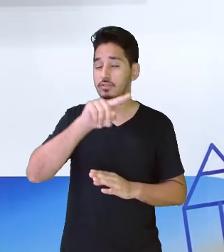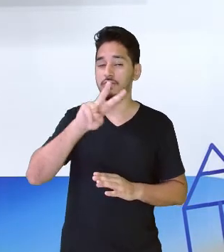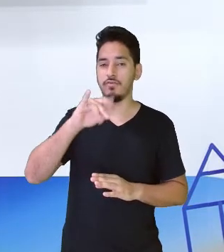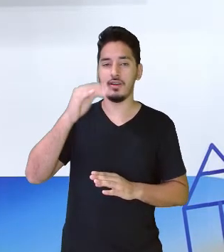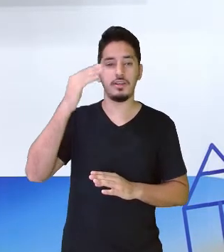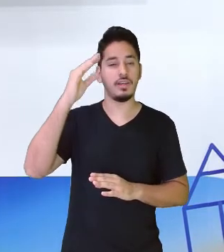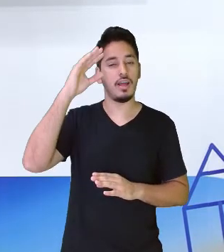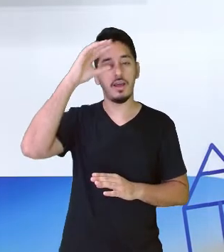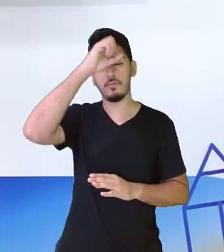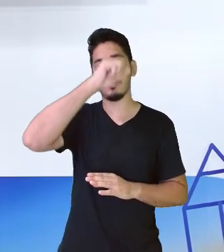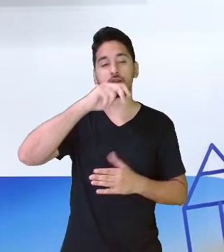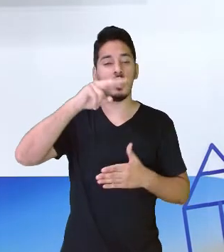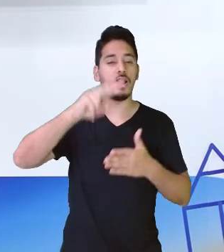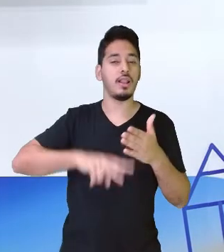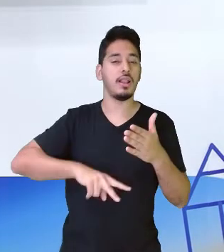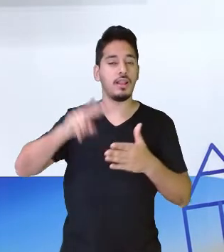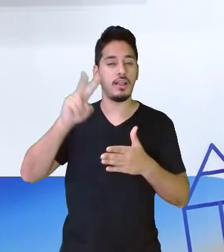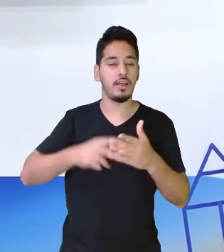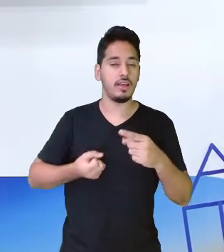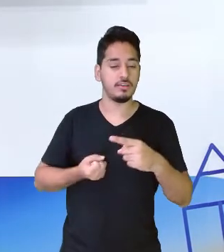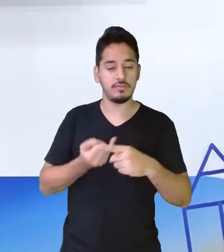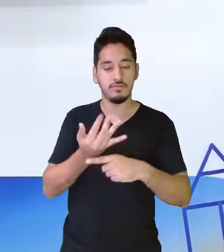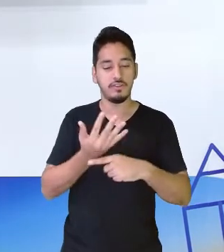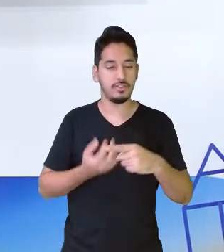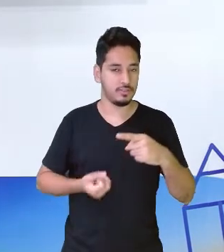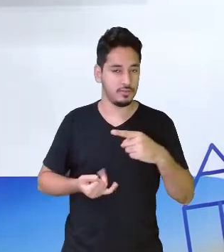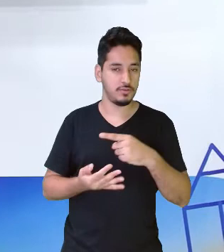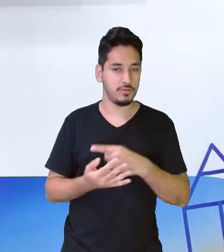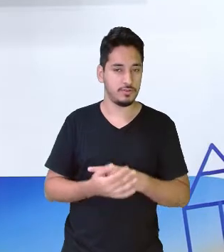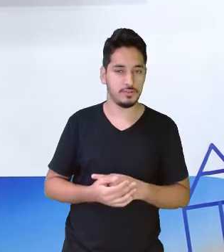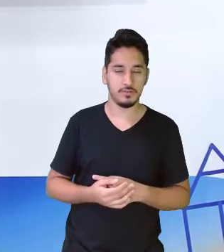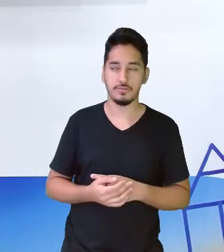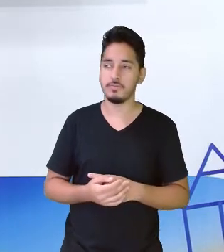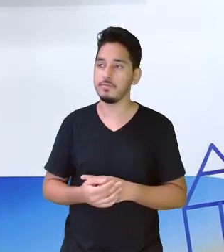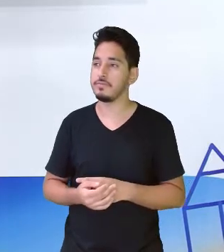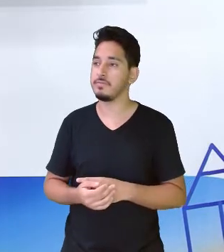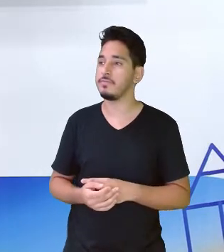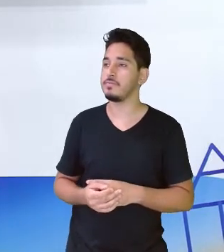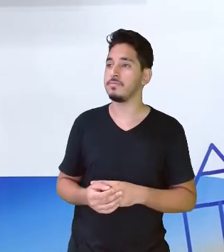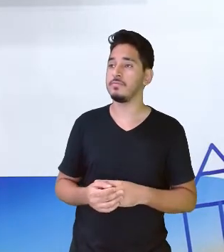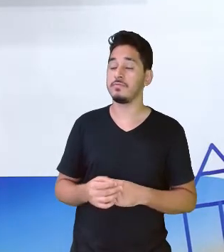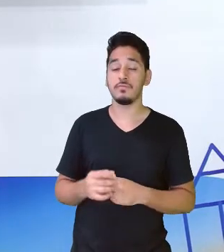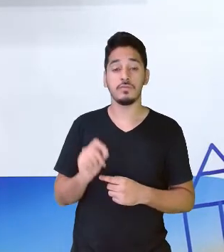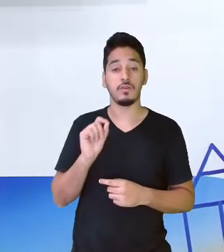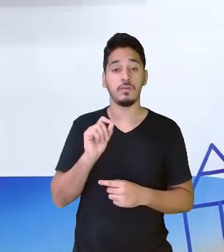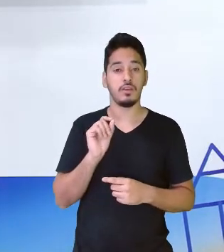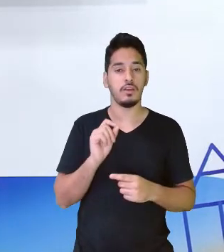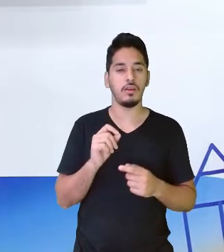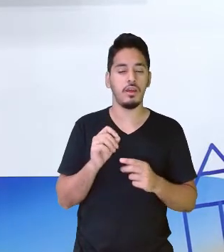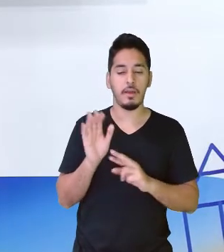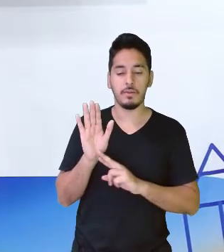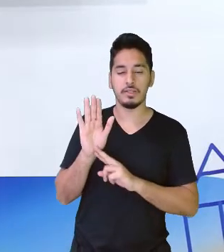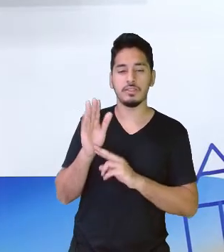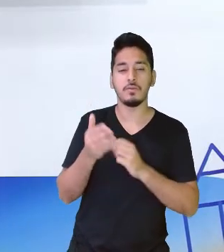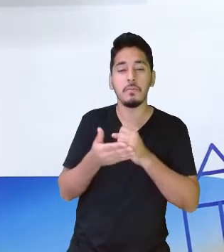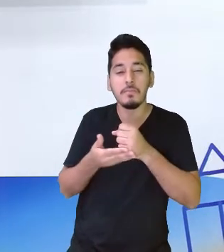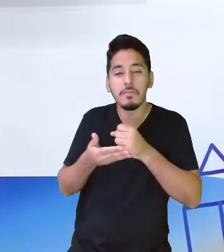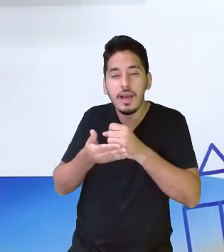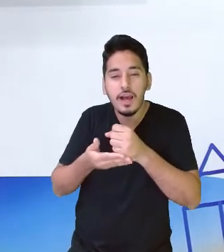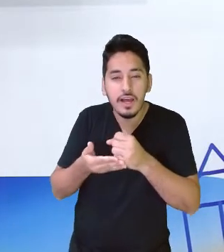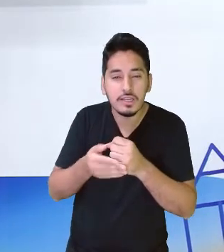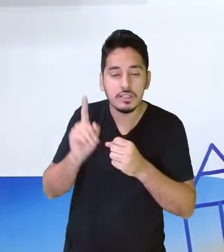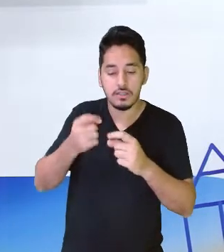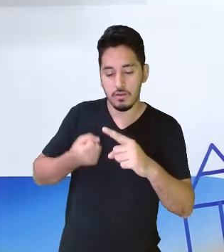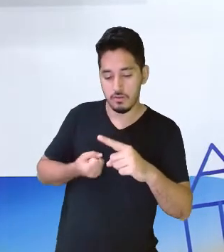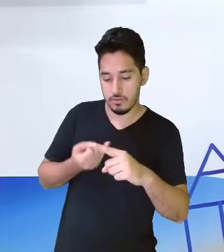aprender a ler as frações, beleza? Aqui a gente tem a representação básica da minha fração.